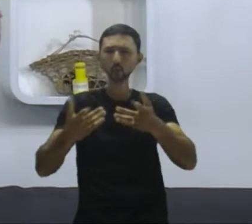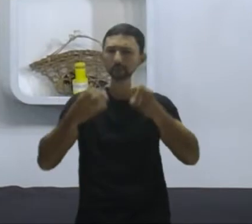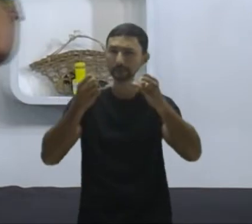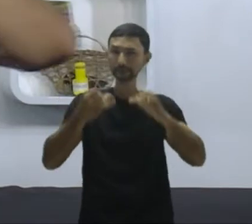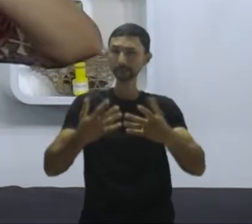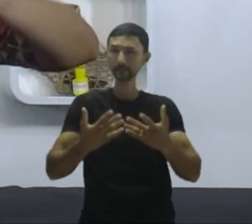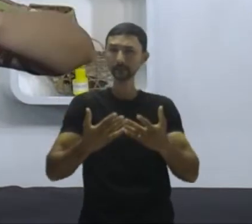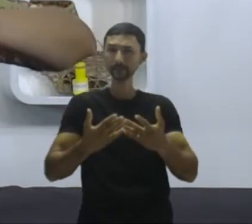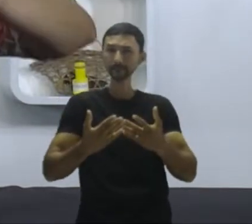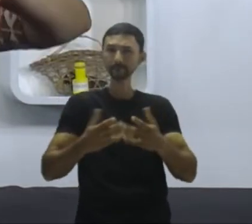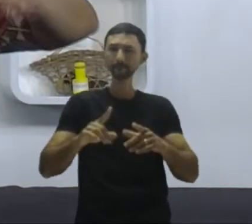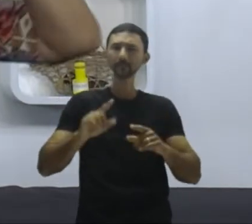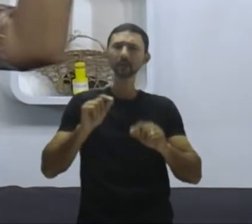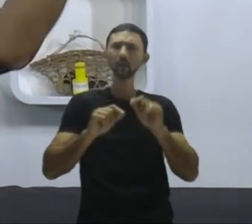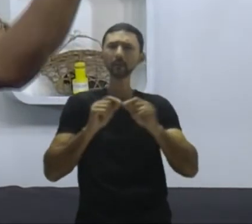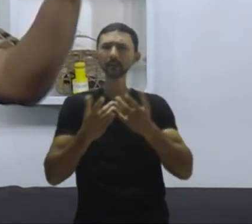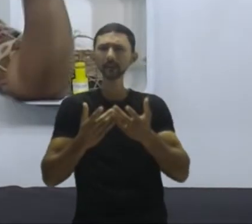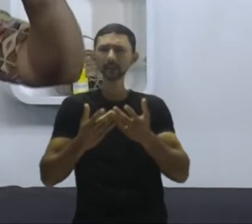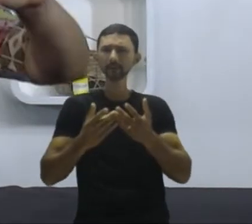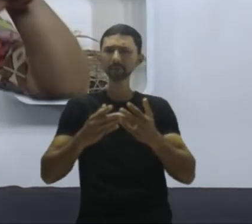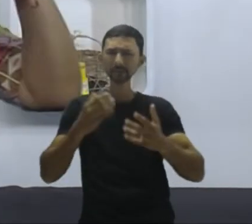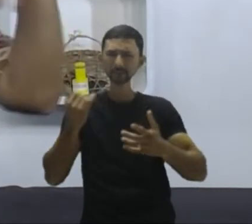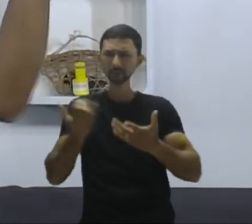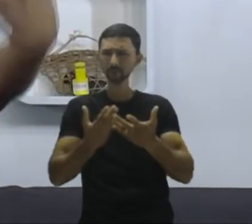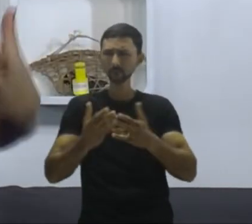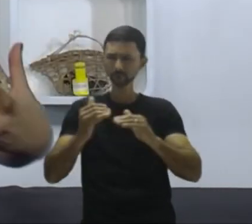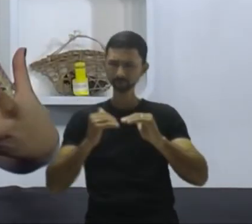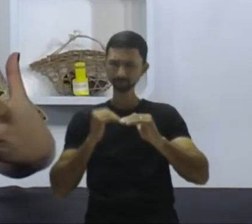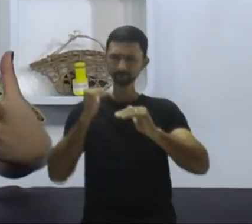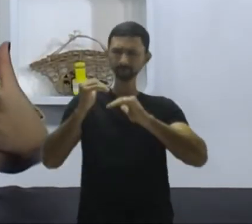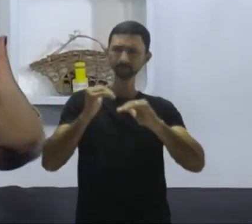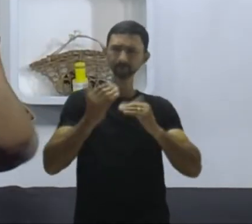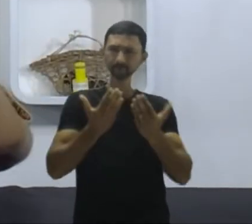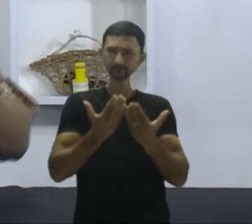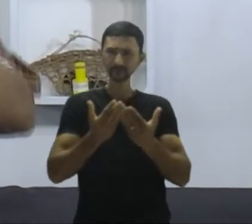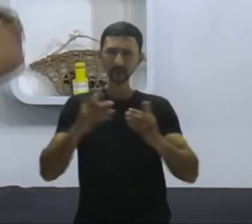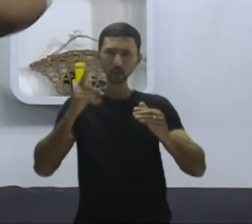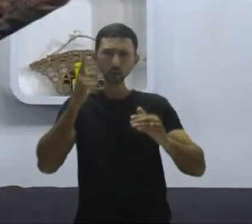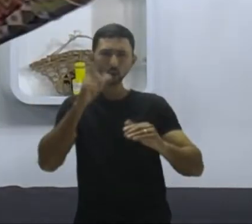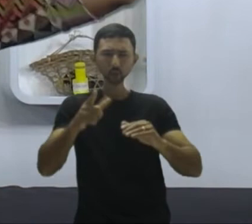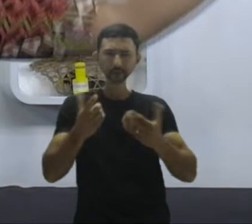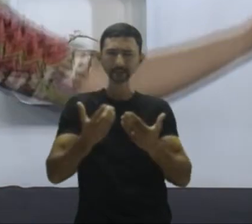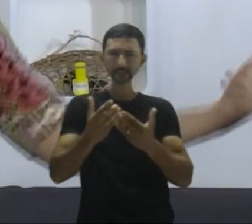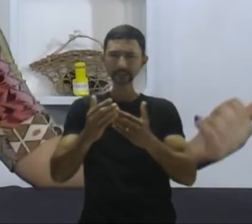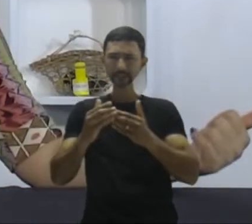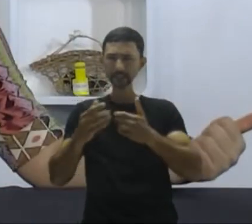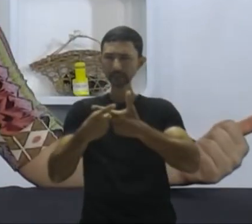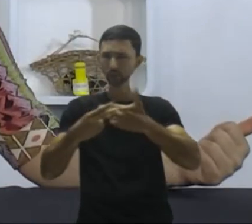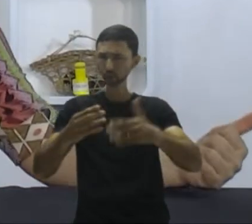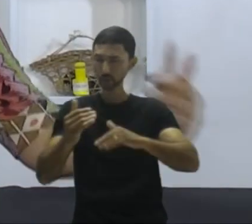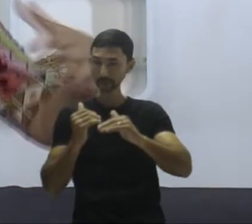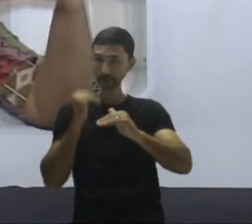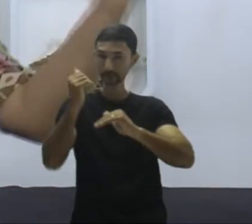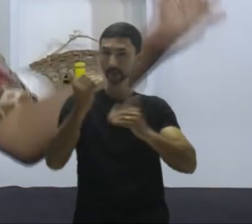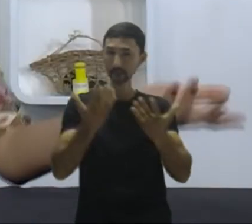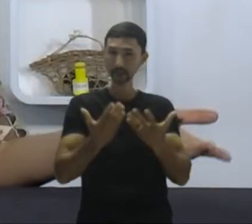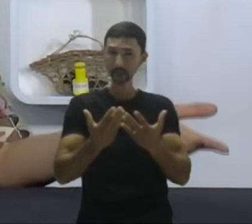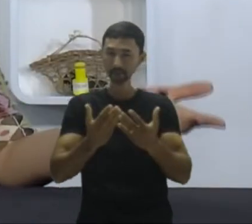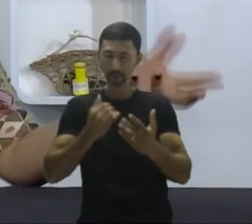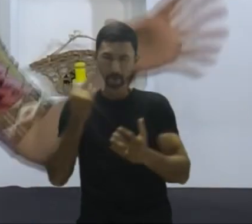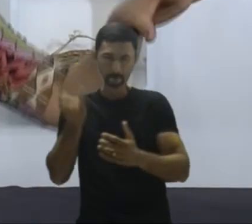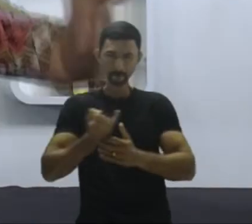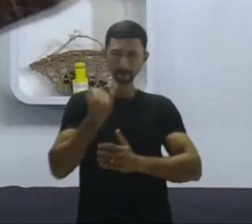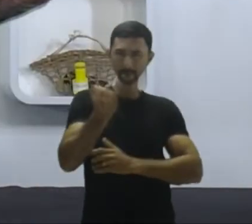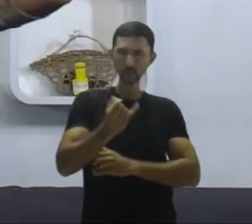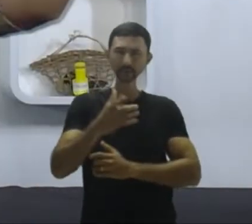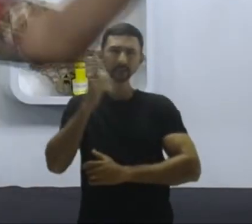Que vai ser muito maior, em que os feitos são muito maiores que os feitos dos gregos e dos troianos,